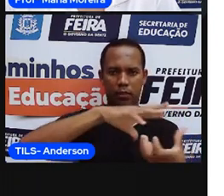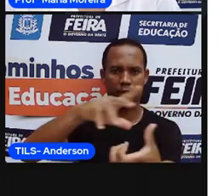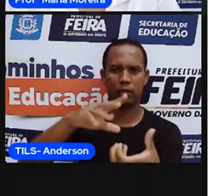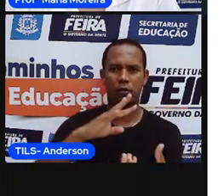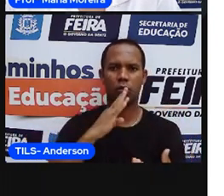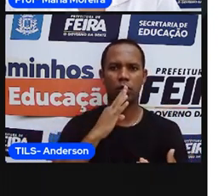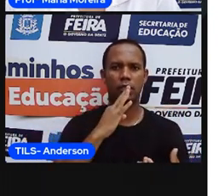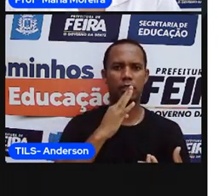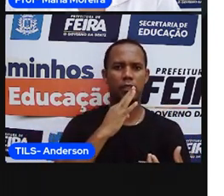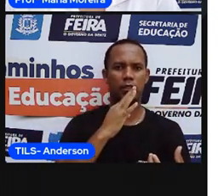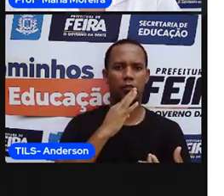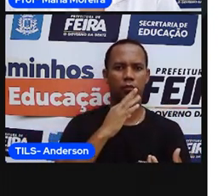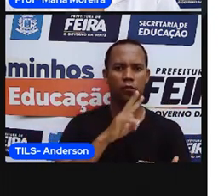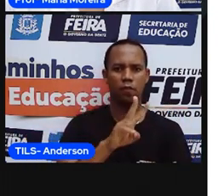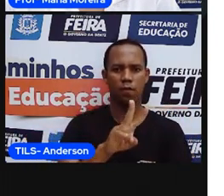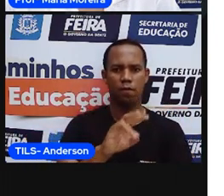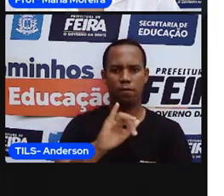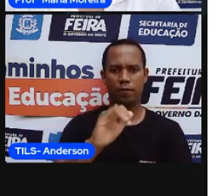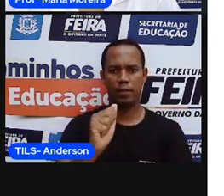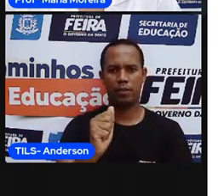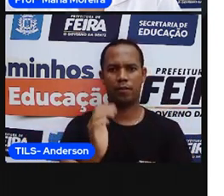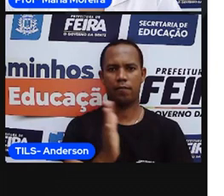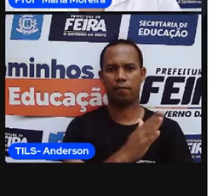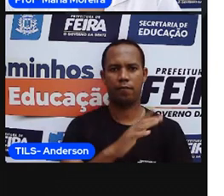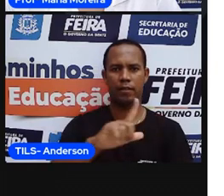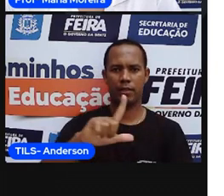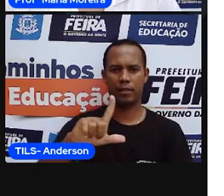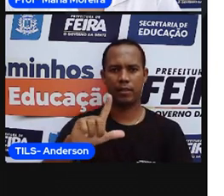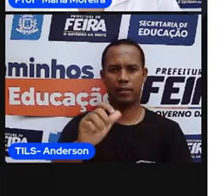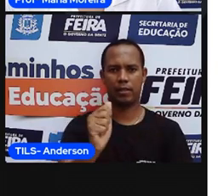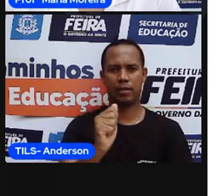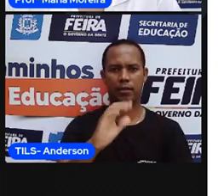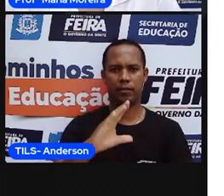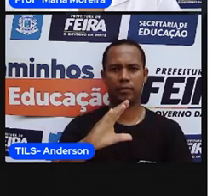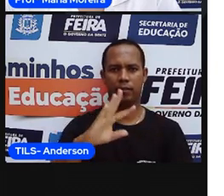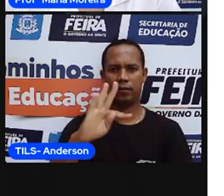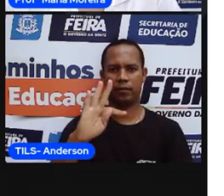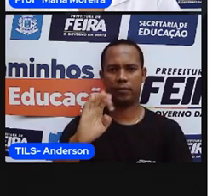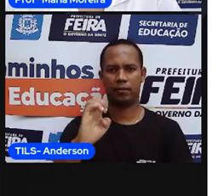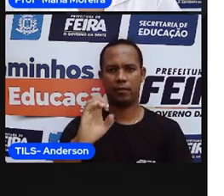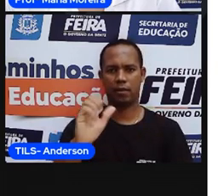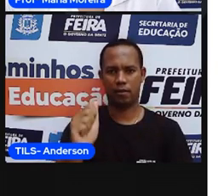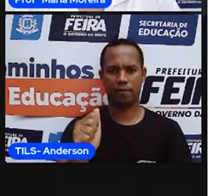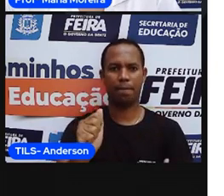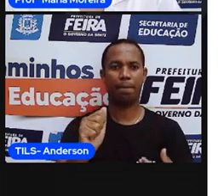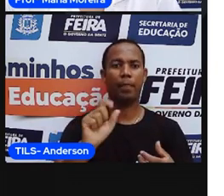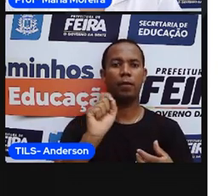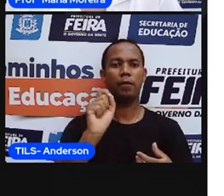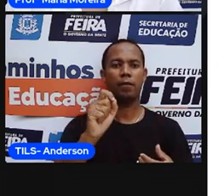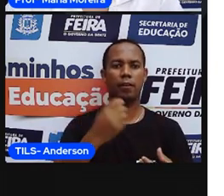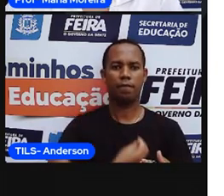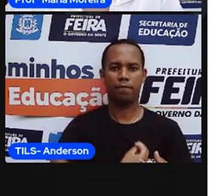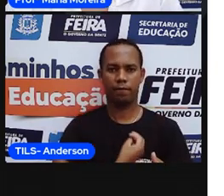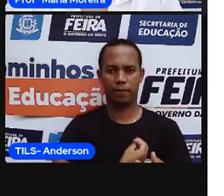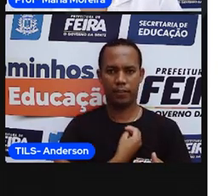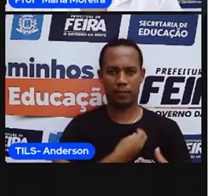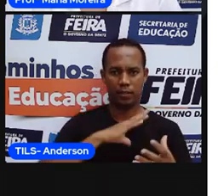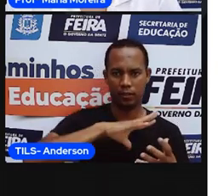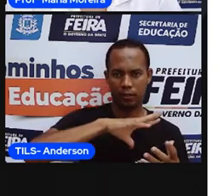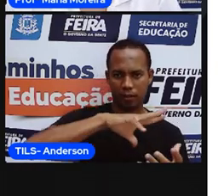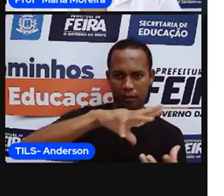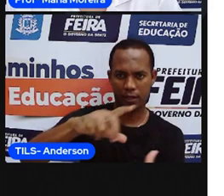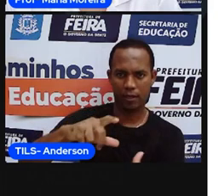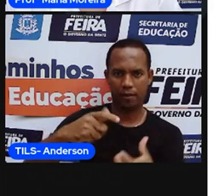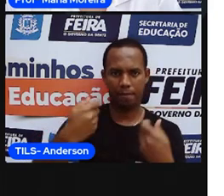conhecida como Via Láctea. Para que a vida no planeta Terra seja possível, existem algumas